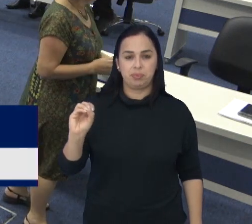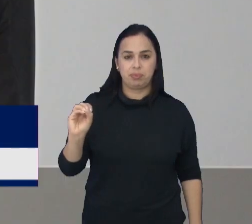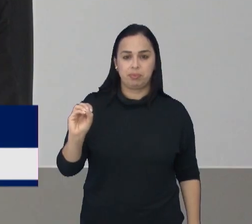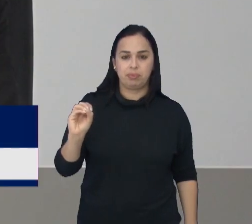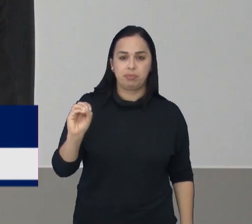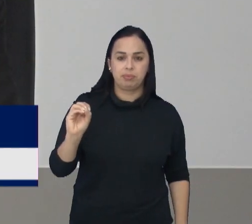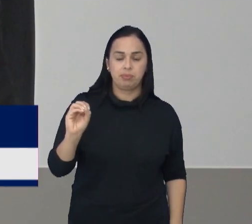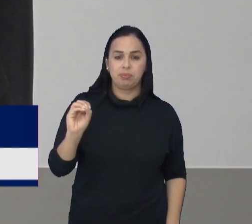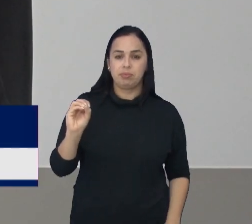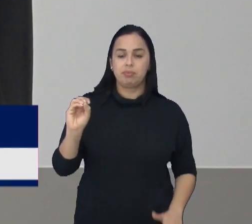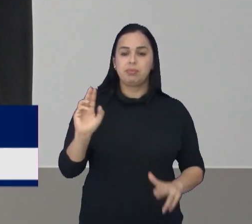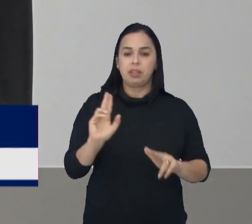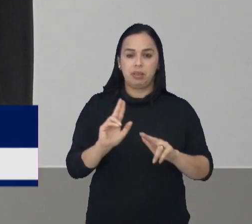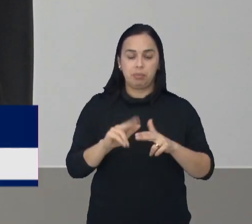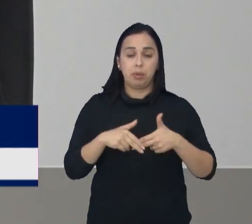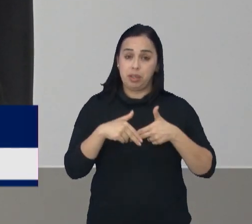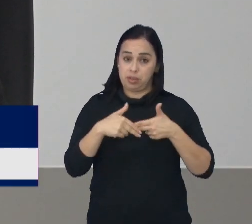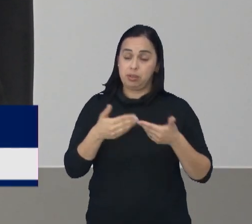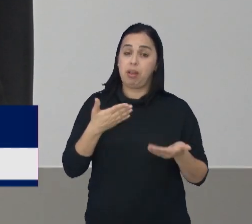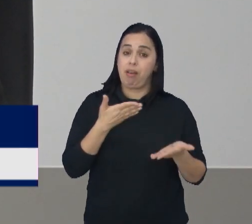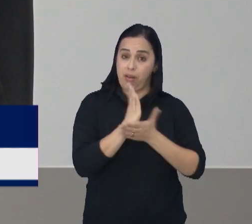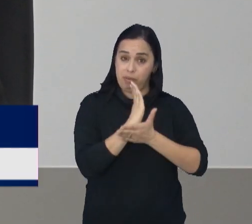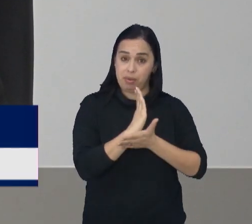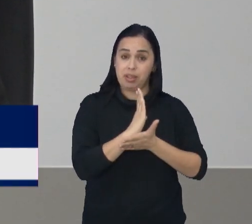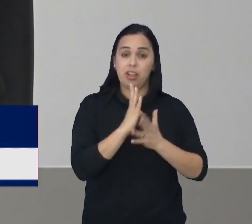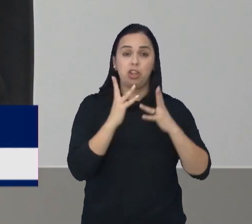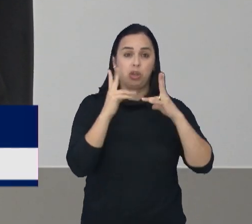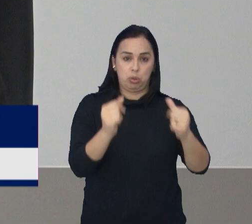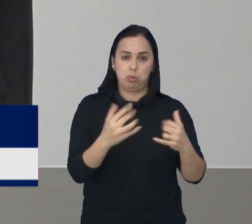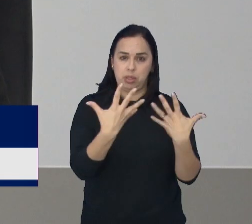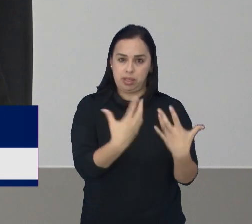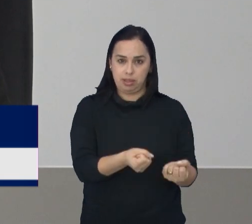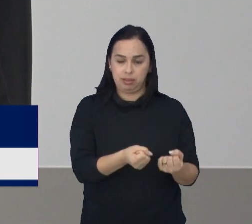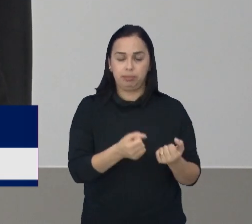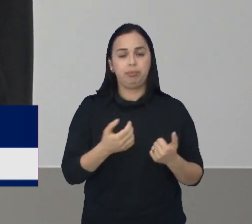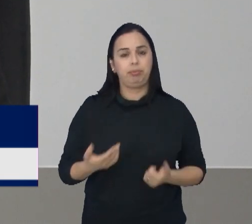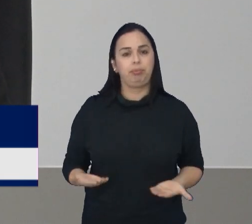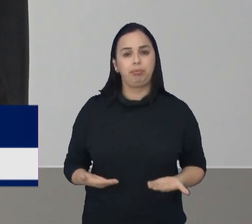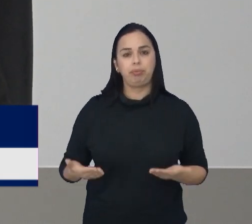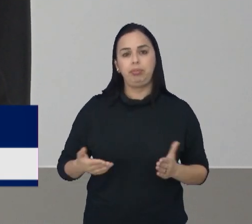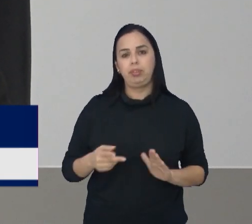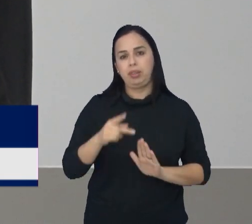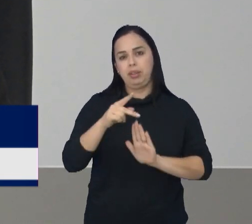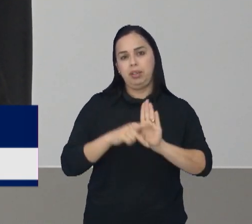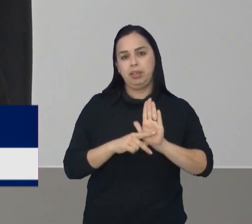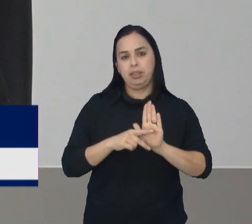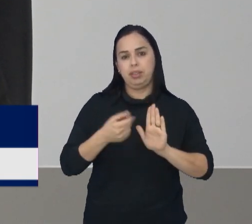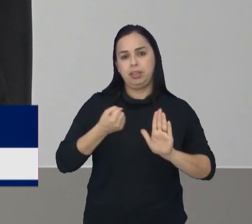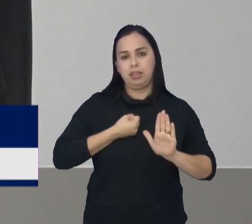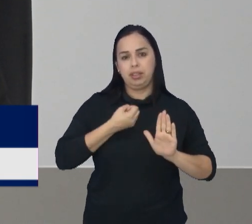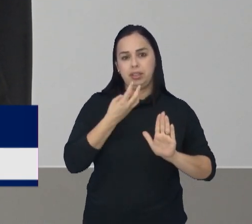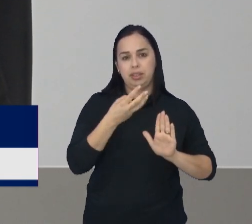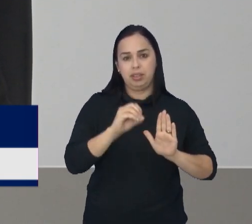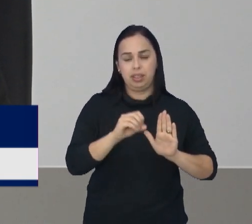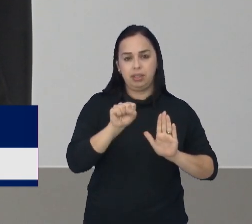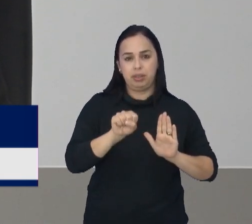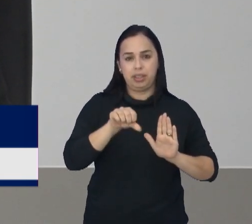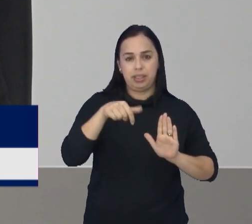presidente. Sem nenhum voto contrário, está aprovado por unanimidade. Em discussão, o processo número